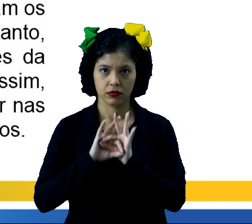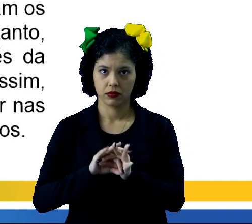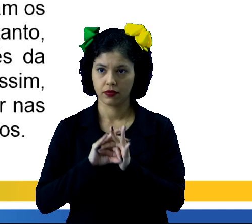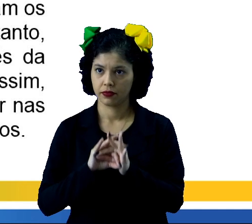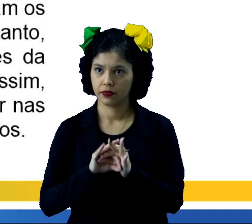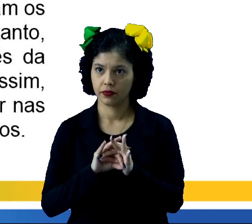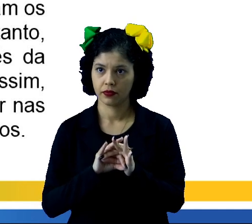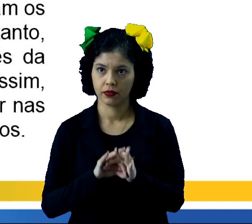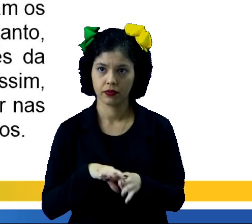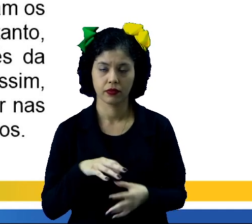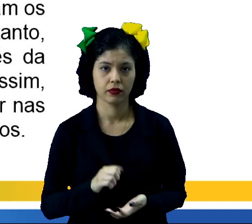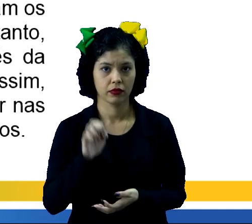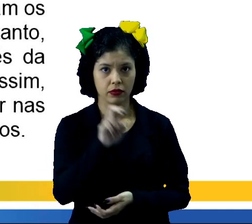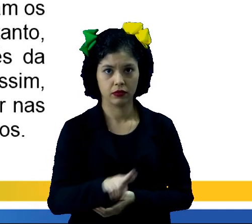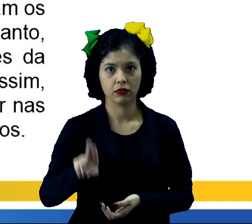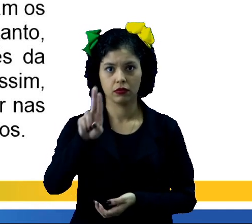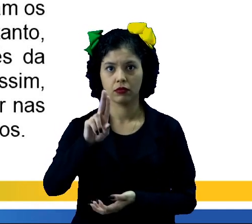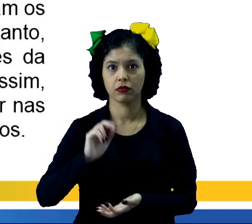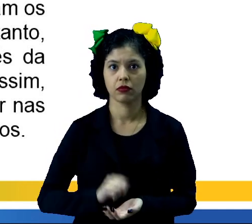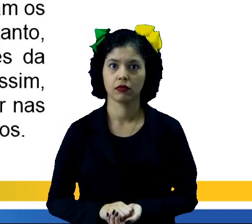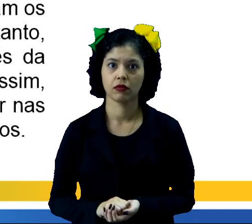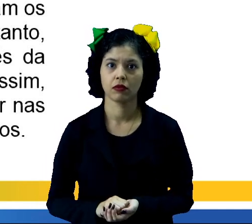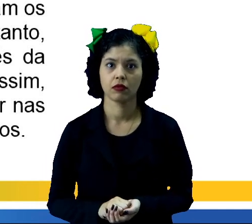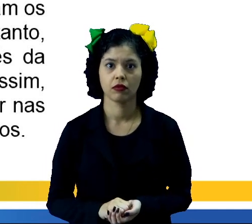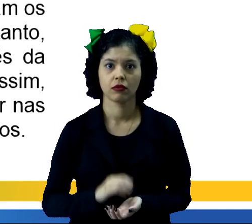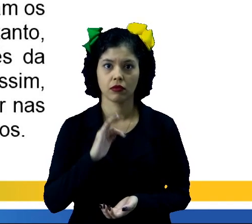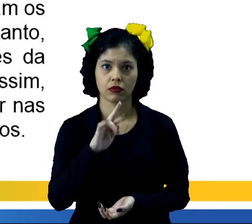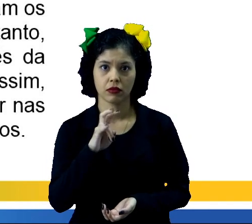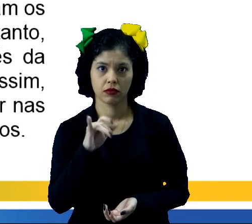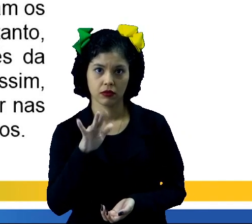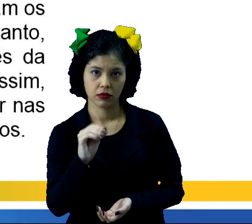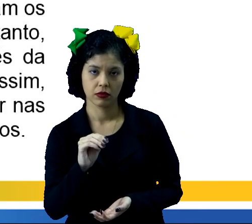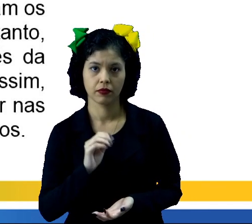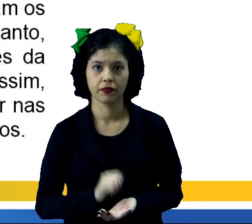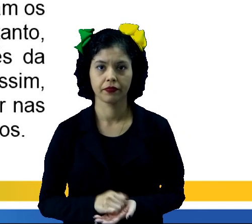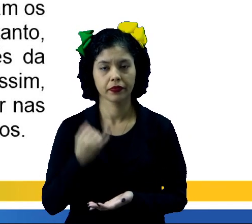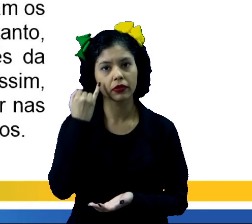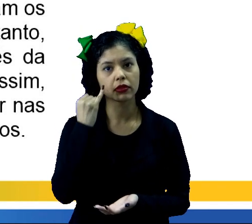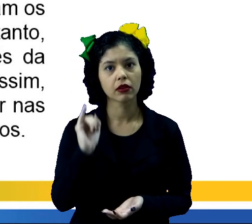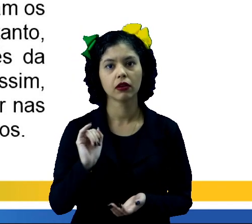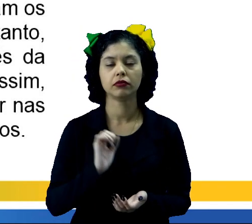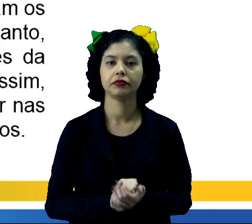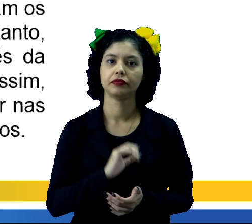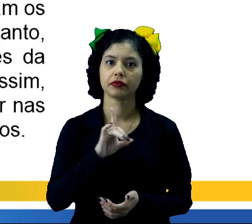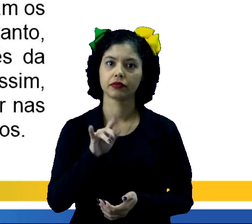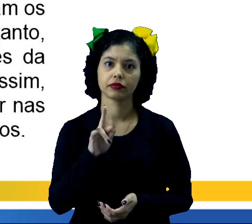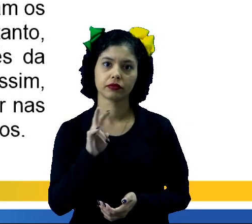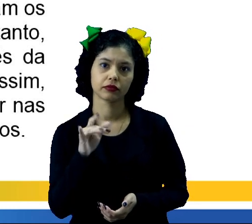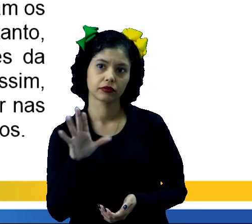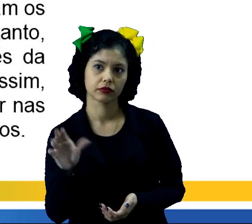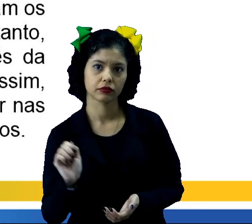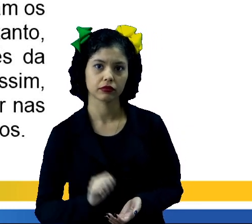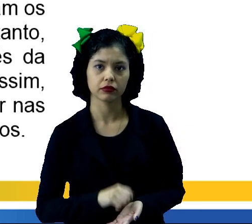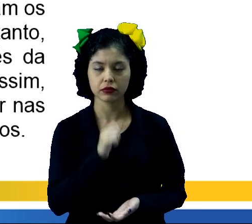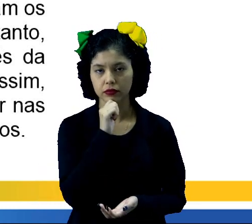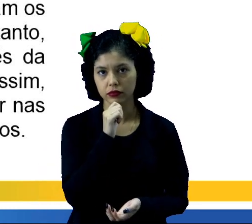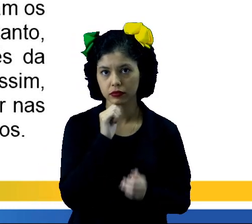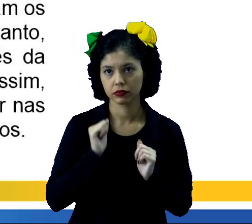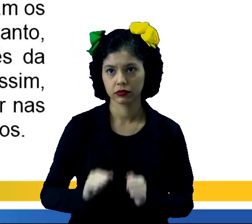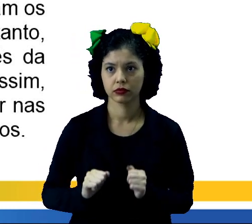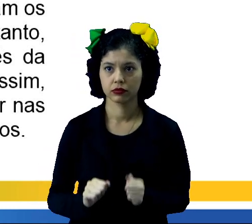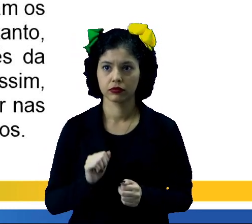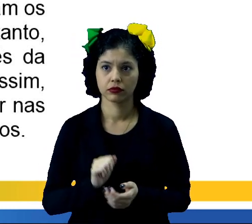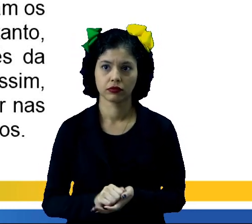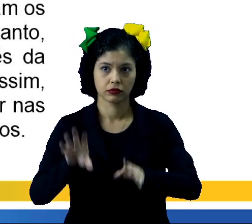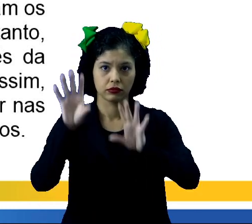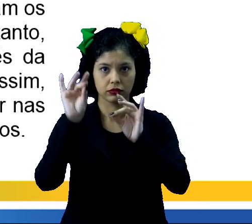ali, assimilando a cultura europeia, né? Cristianismo, né? A essa ideia de civilização europeia, podendo ascender nas